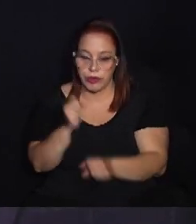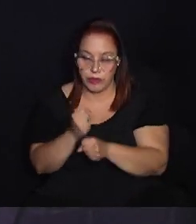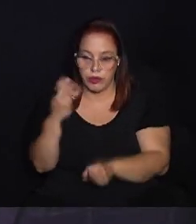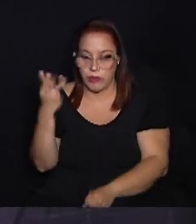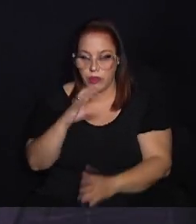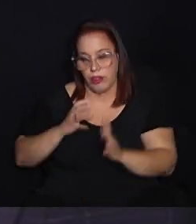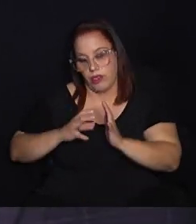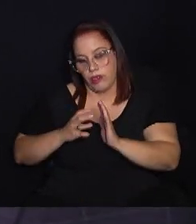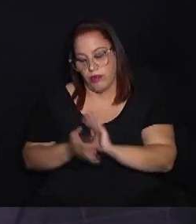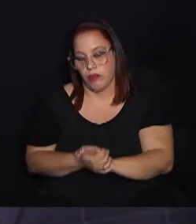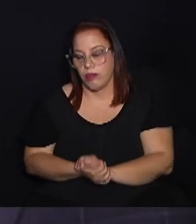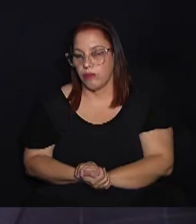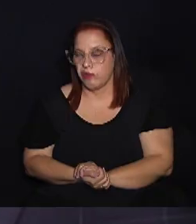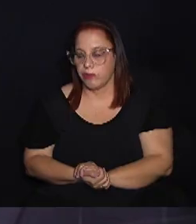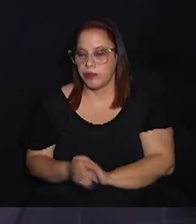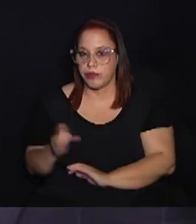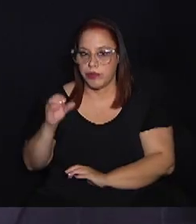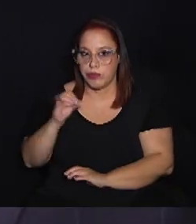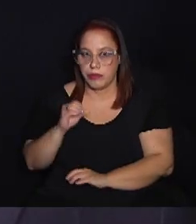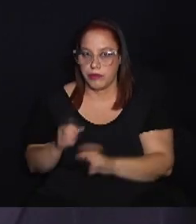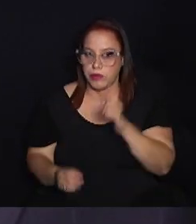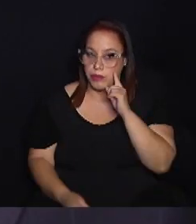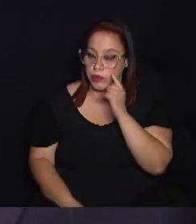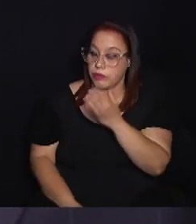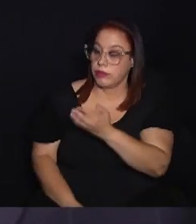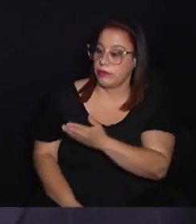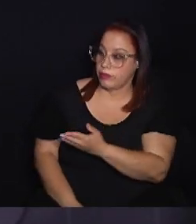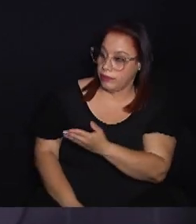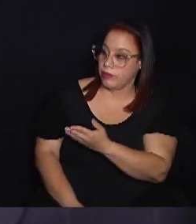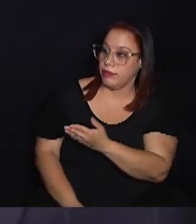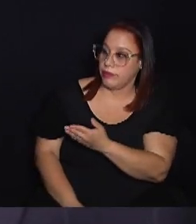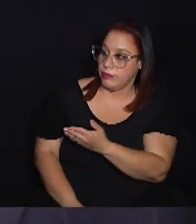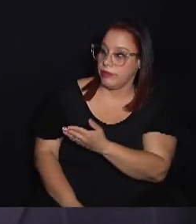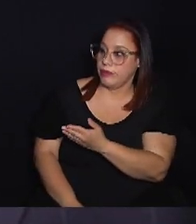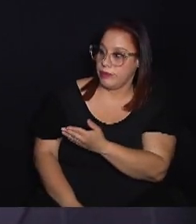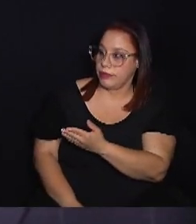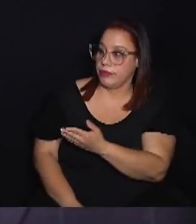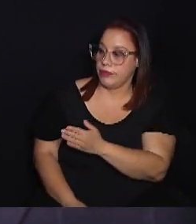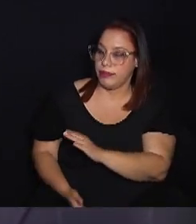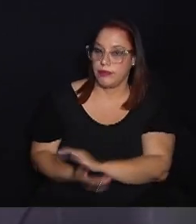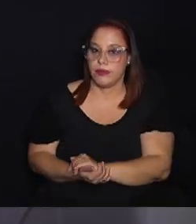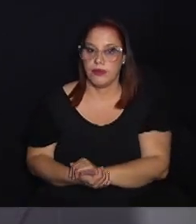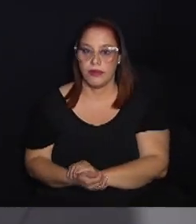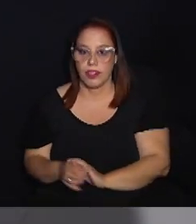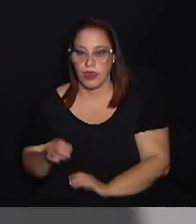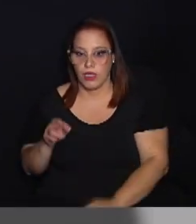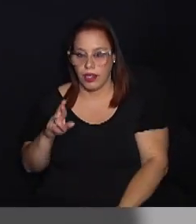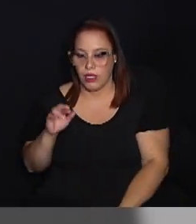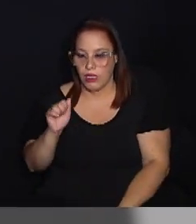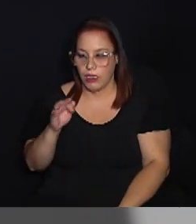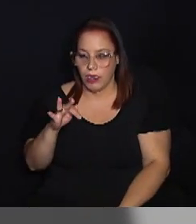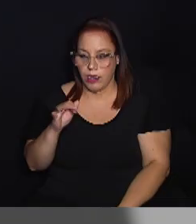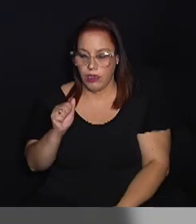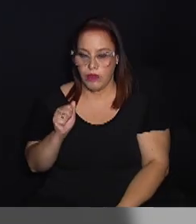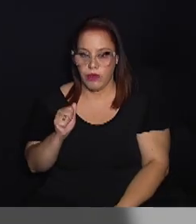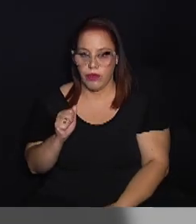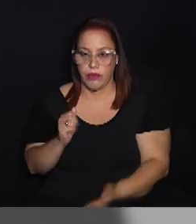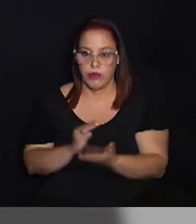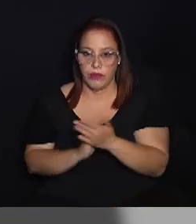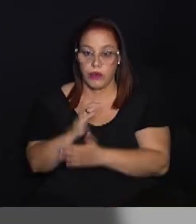terceiro mandato com 9.374 votos já em